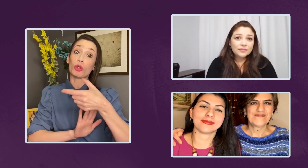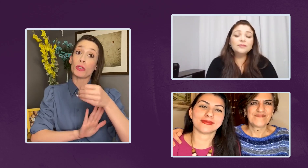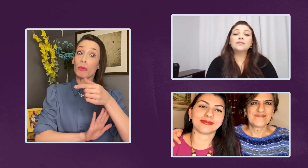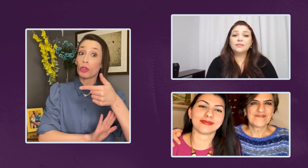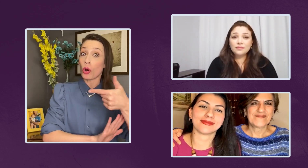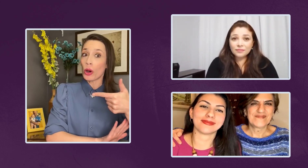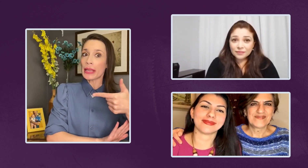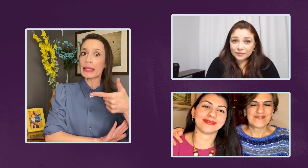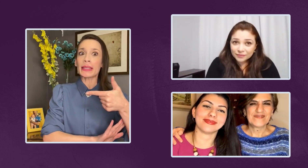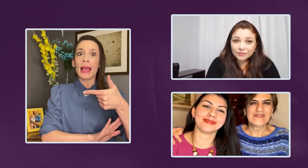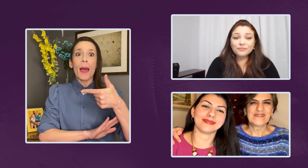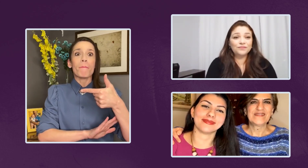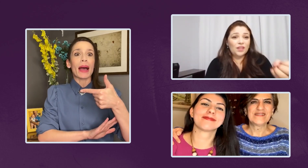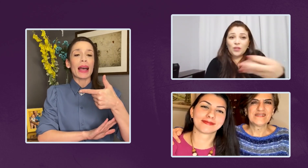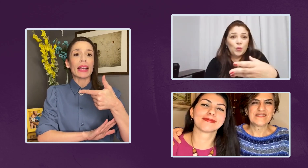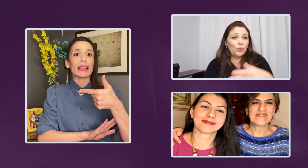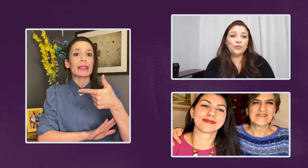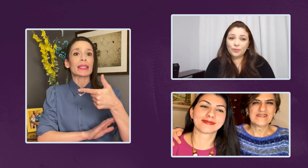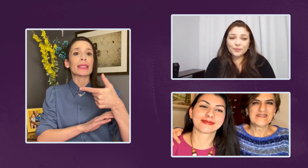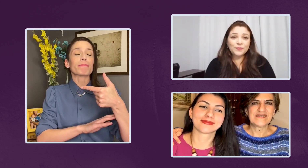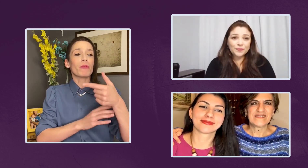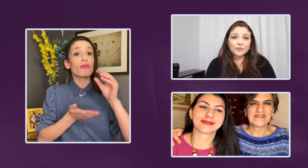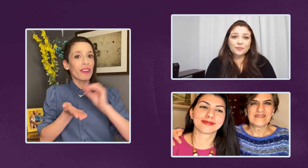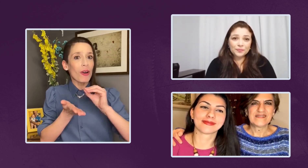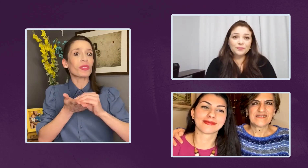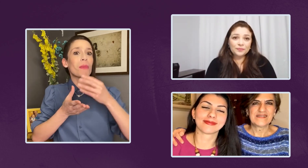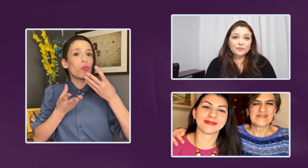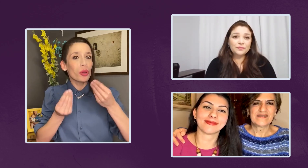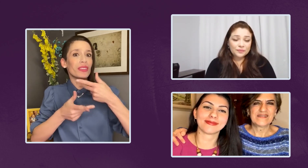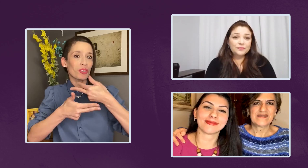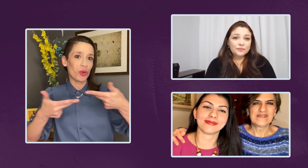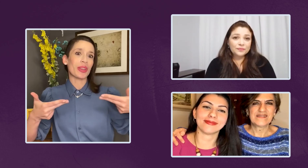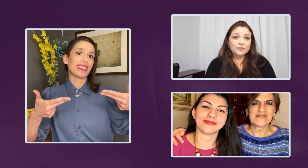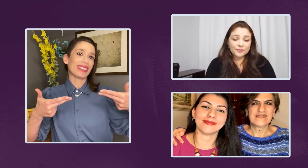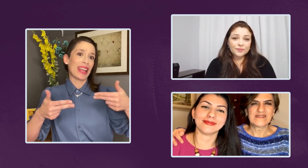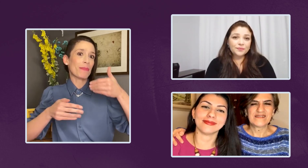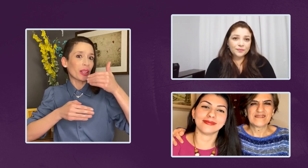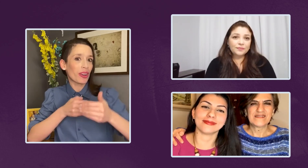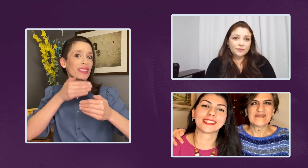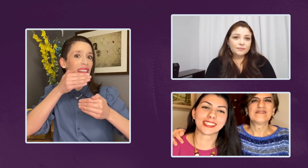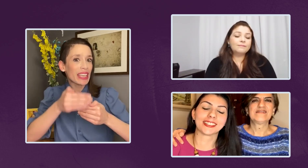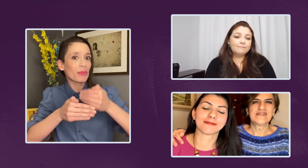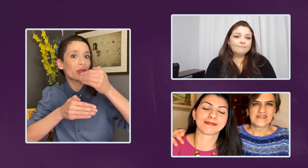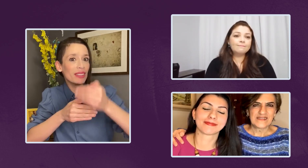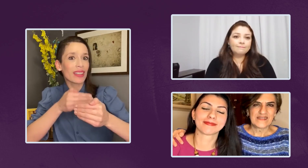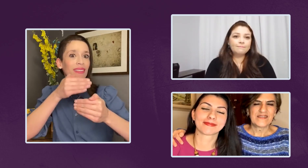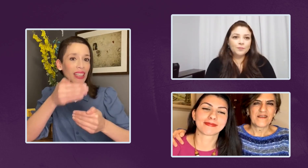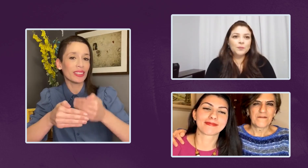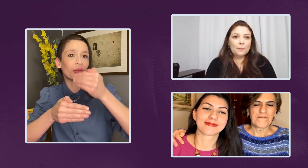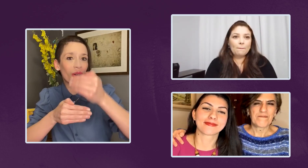de 2002, mas falta muitas coisas, né, para nós